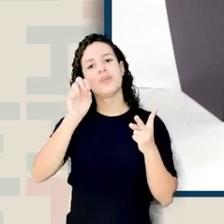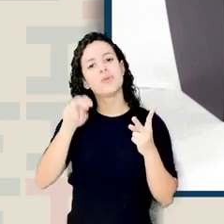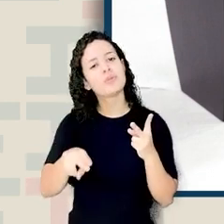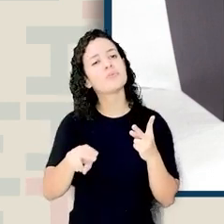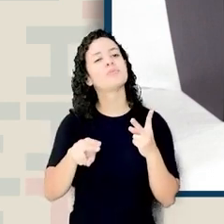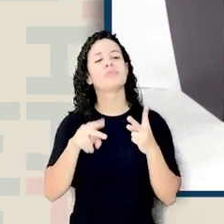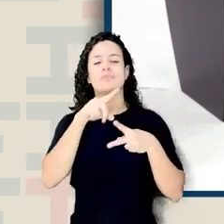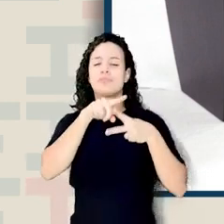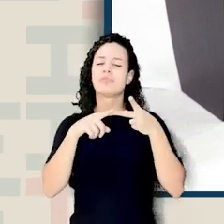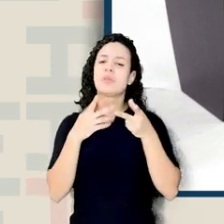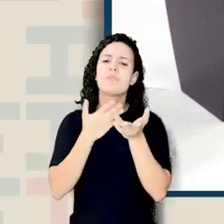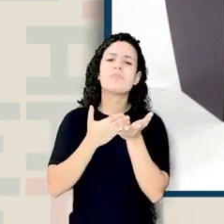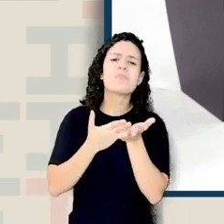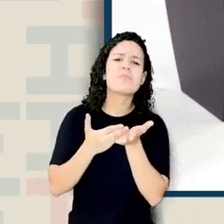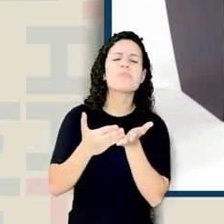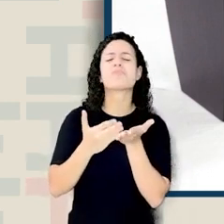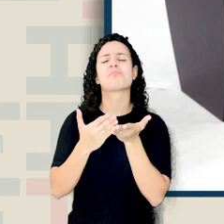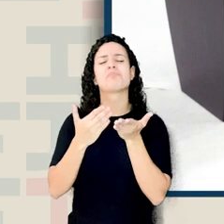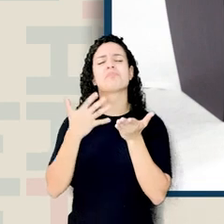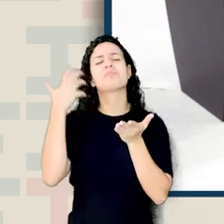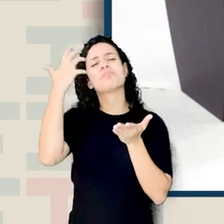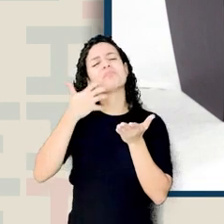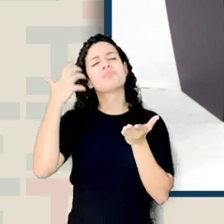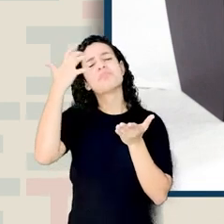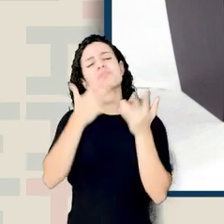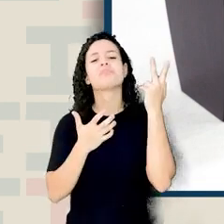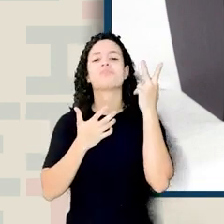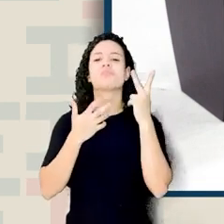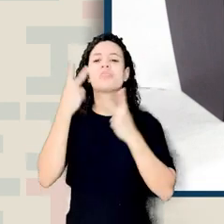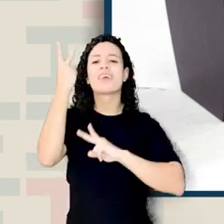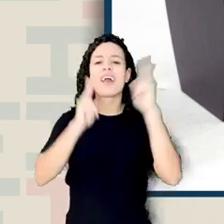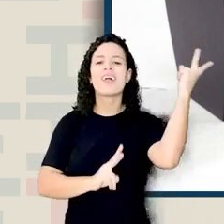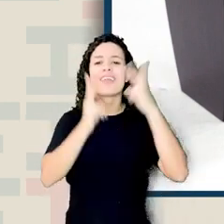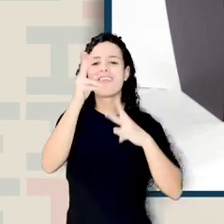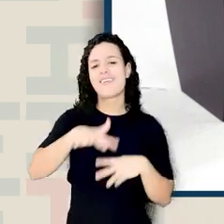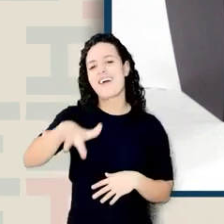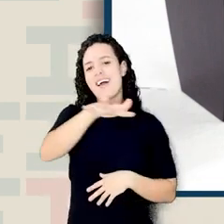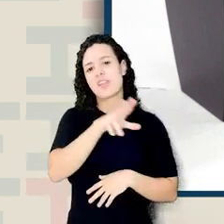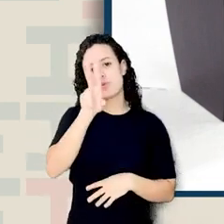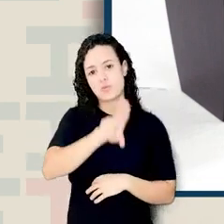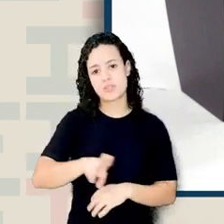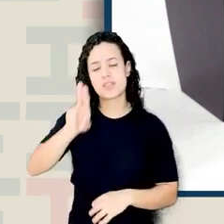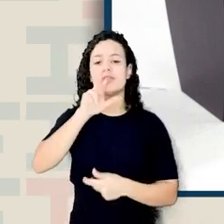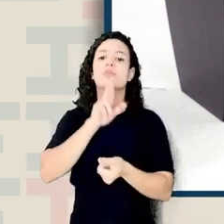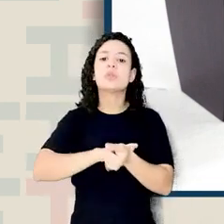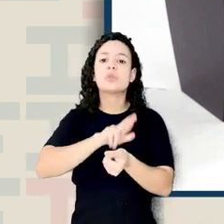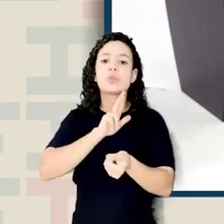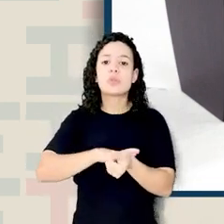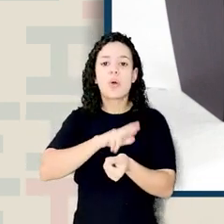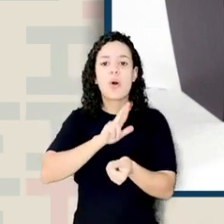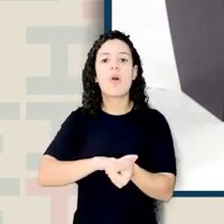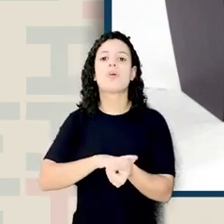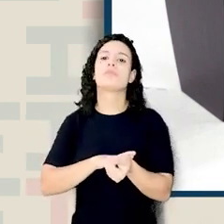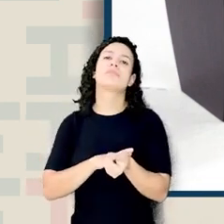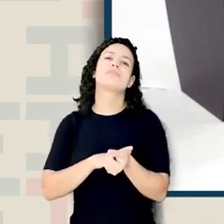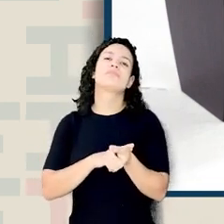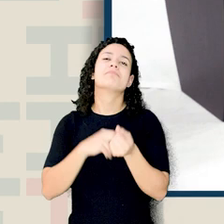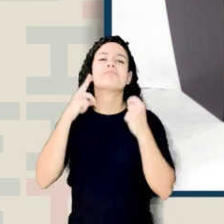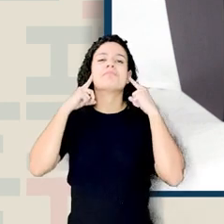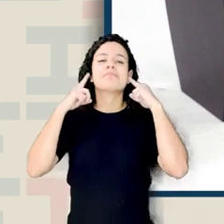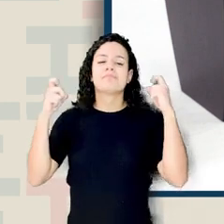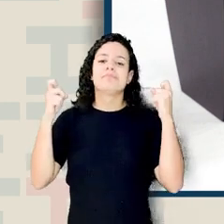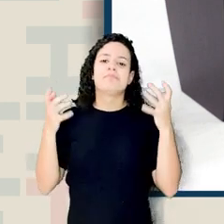loas, né, cantadas no carnaval, se utilizando então desse toque tão